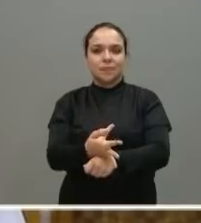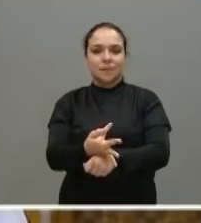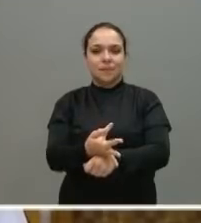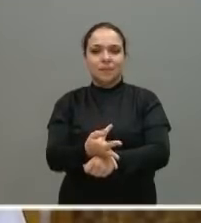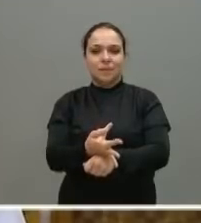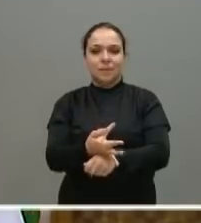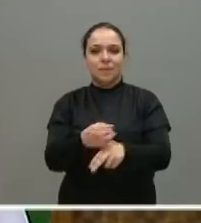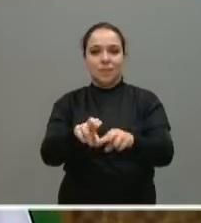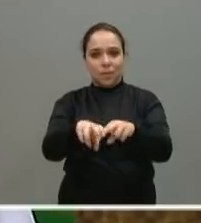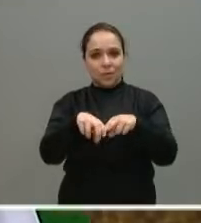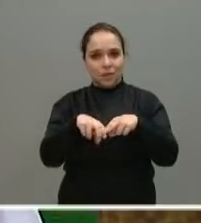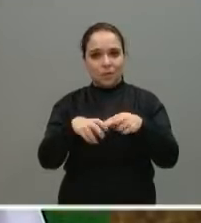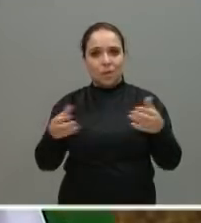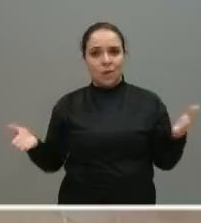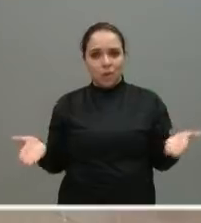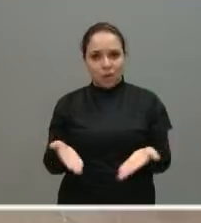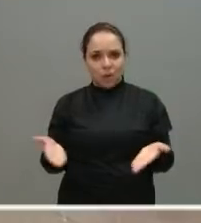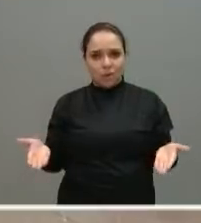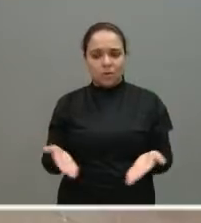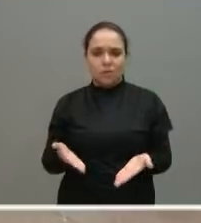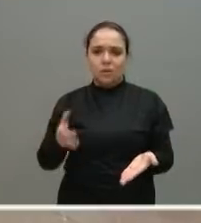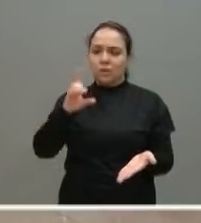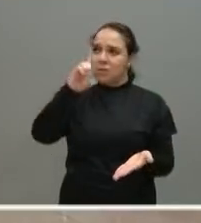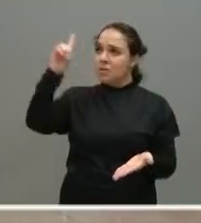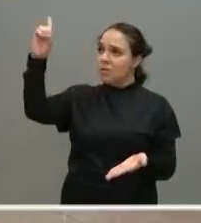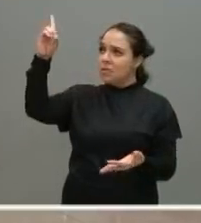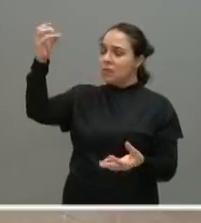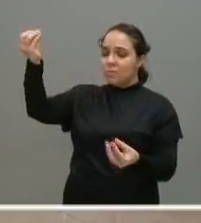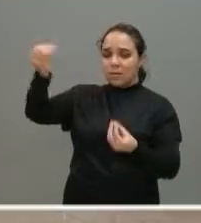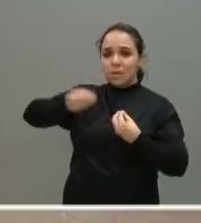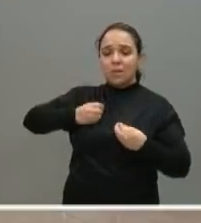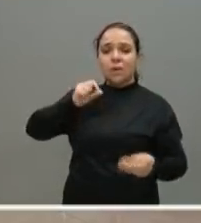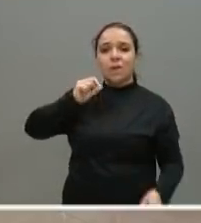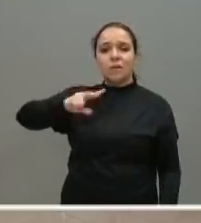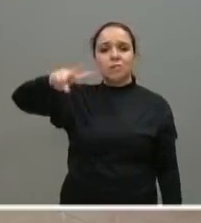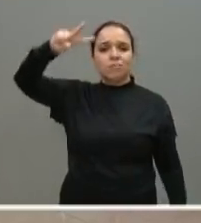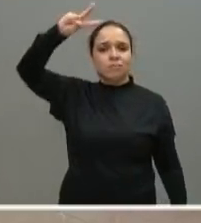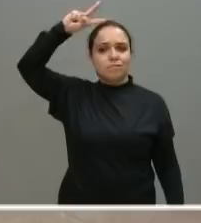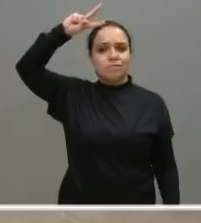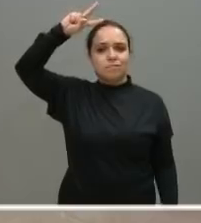Por isso hoje mais e mais, Senhor, dai-me a virtude da humildade.